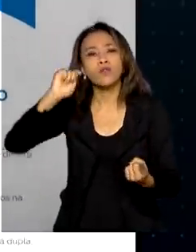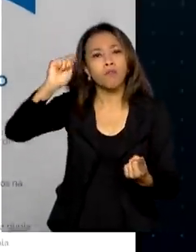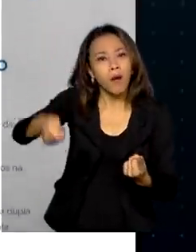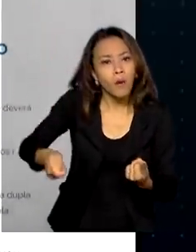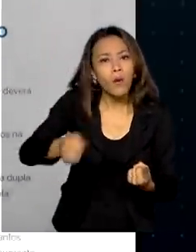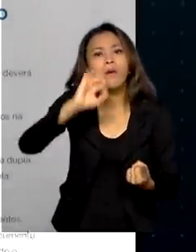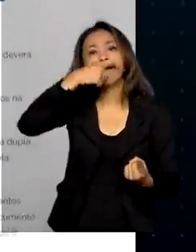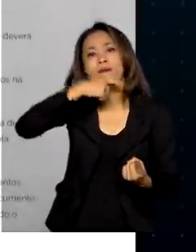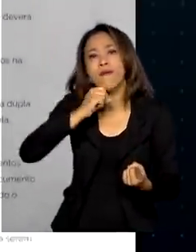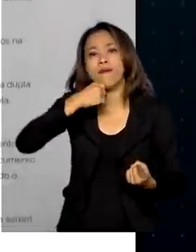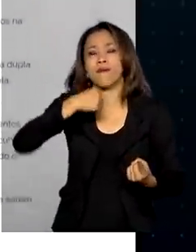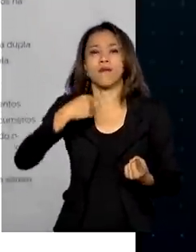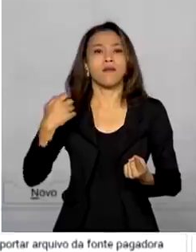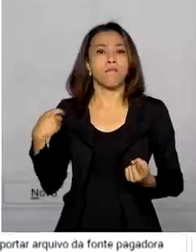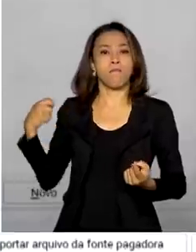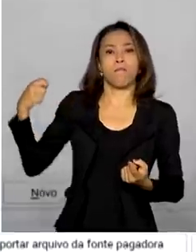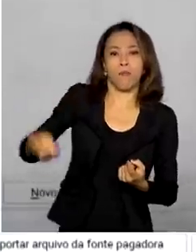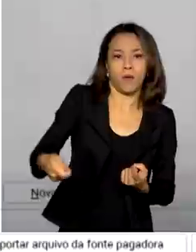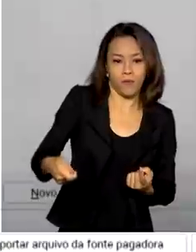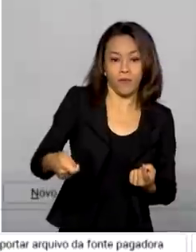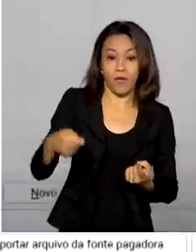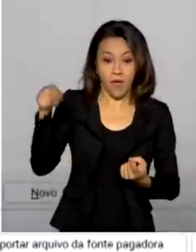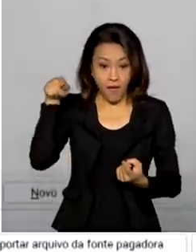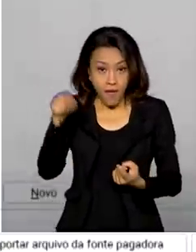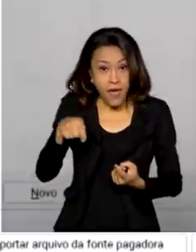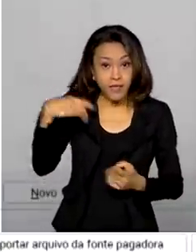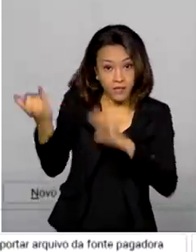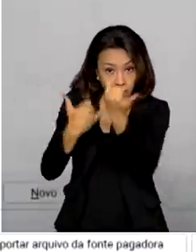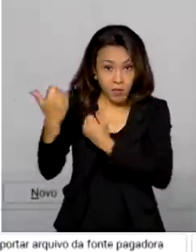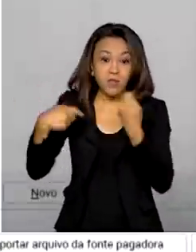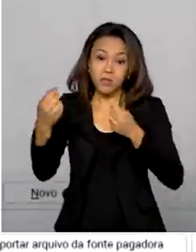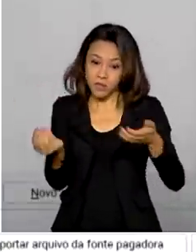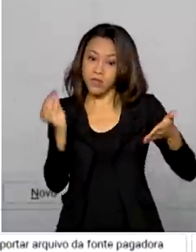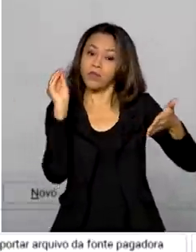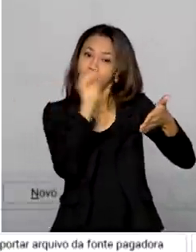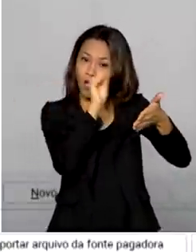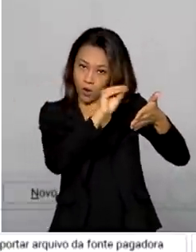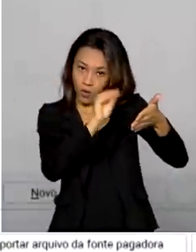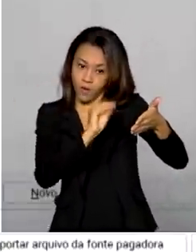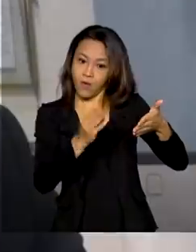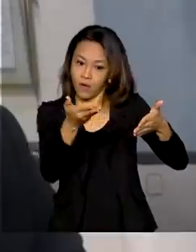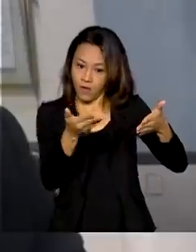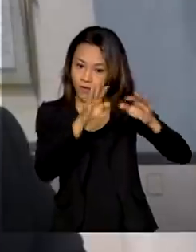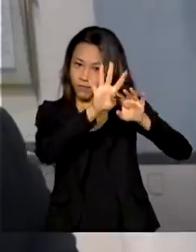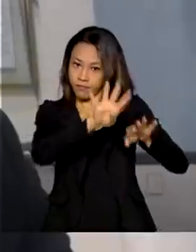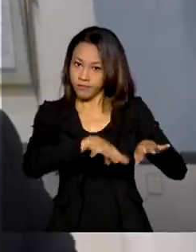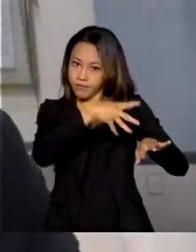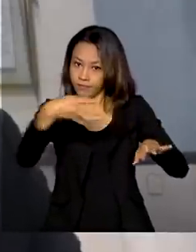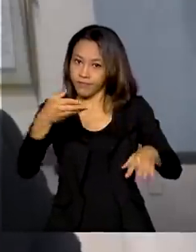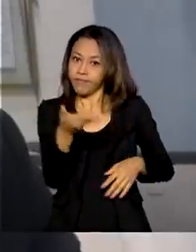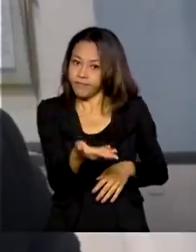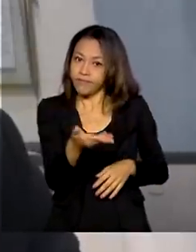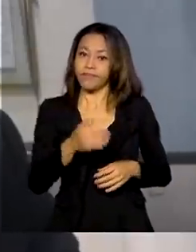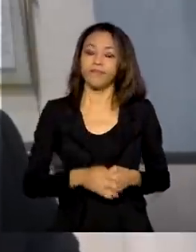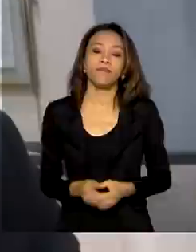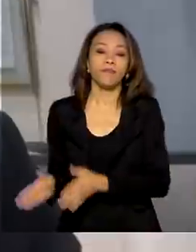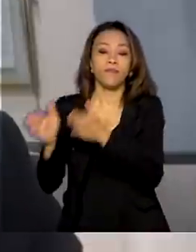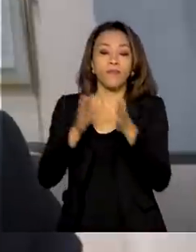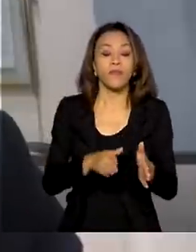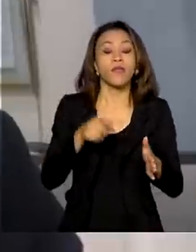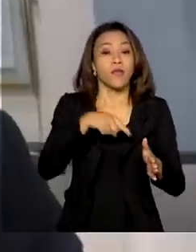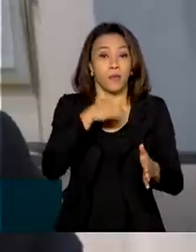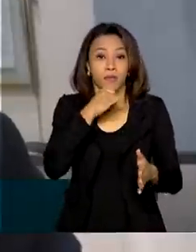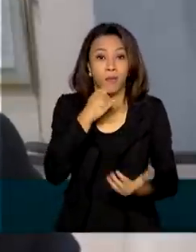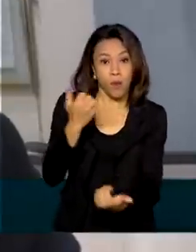pago e quem foi a fonte pagadora esses dados devem ser declarados em total de rendimentos esse rendimento do auxílio